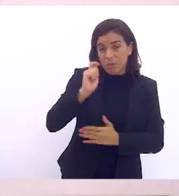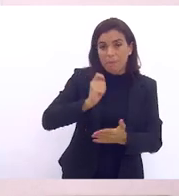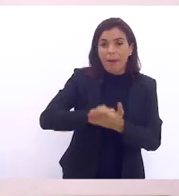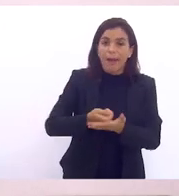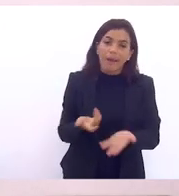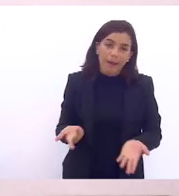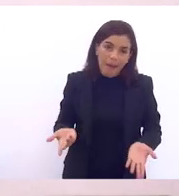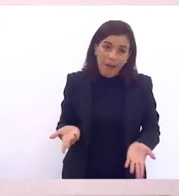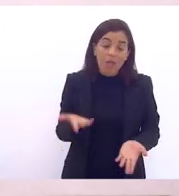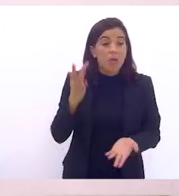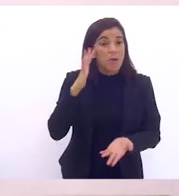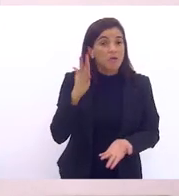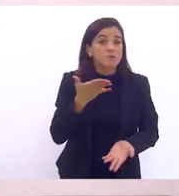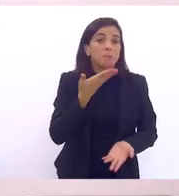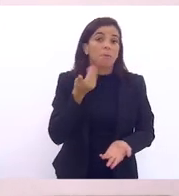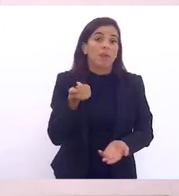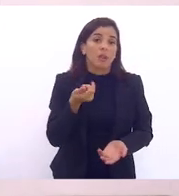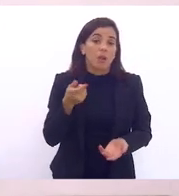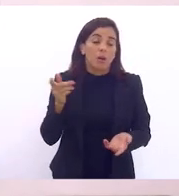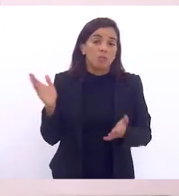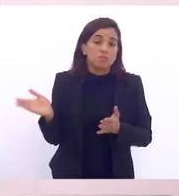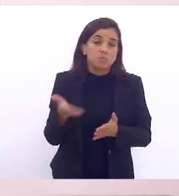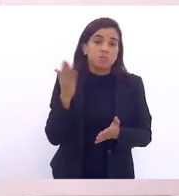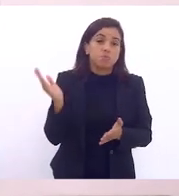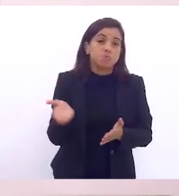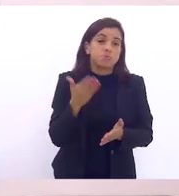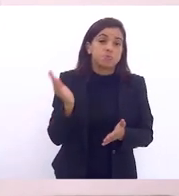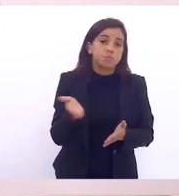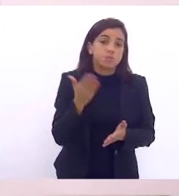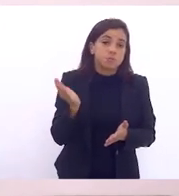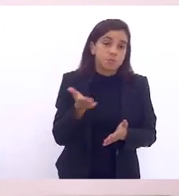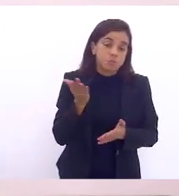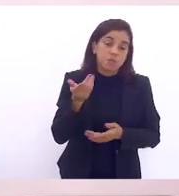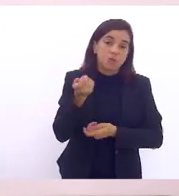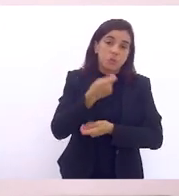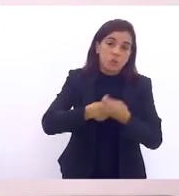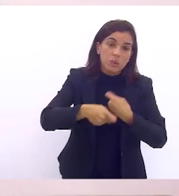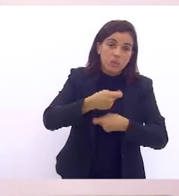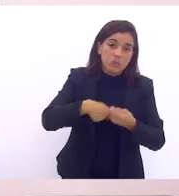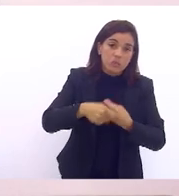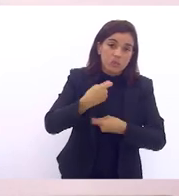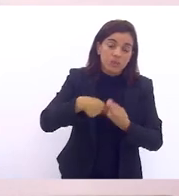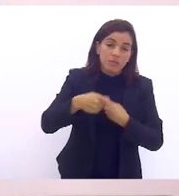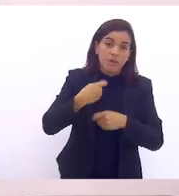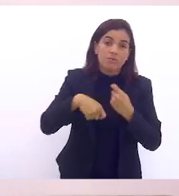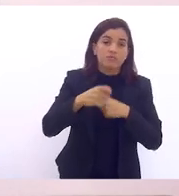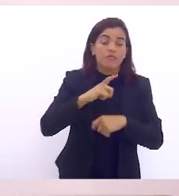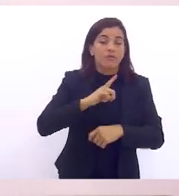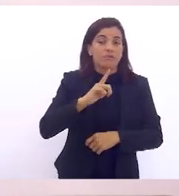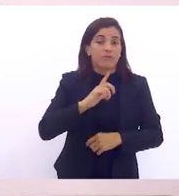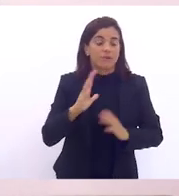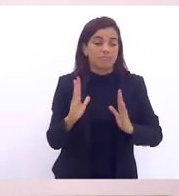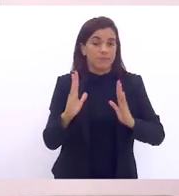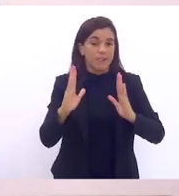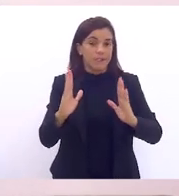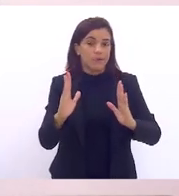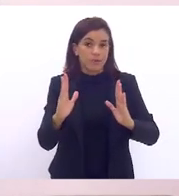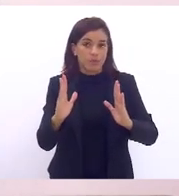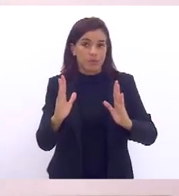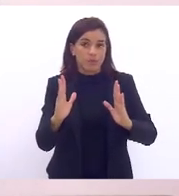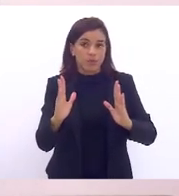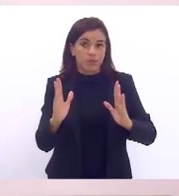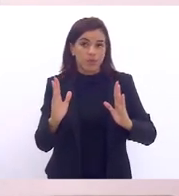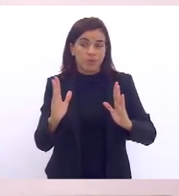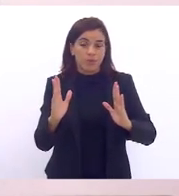fluxo de caixa da empresa no primeiro momento vocês vão ter esse esse esse período que que